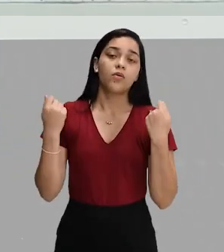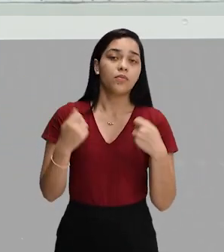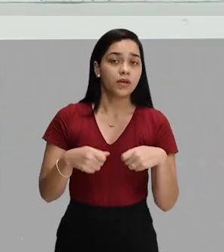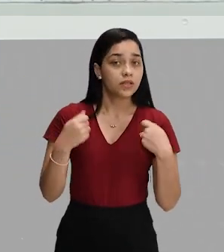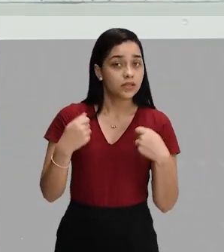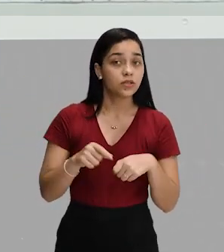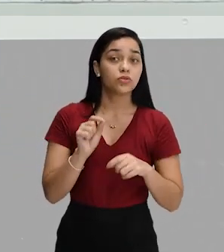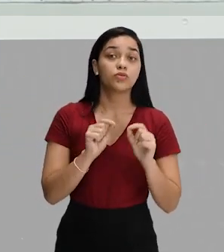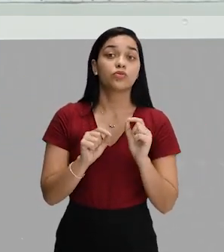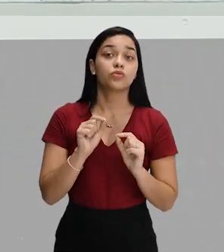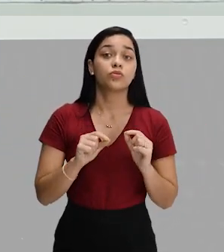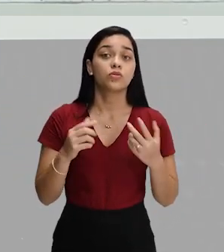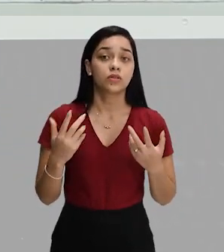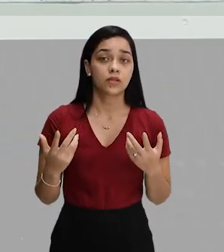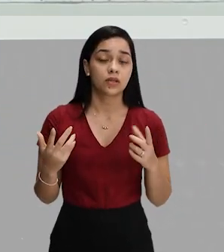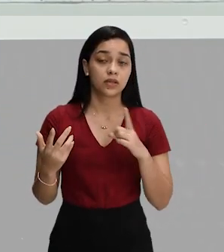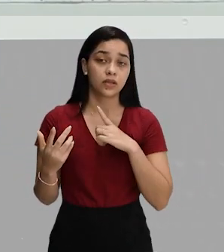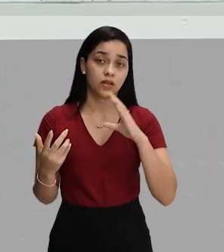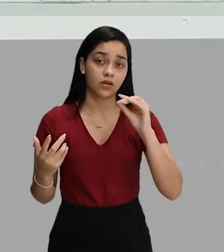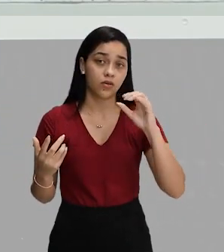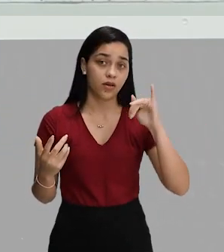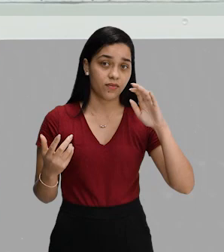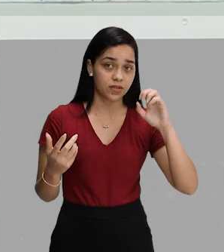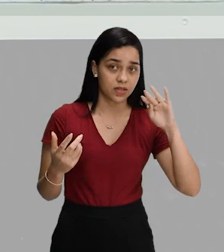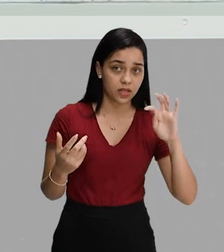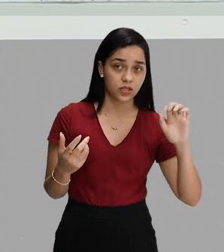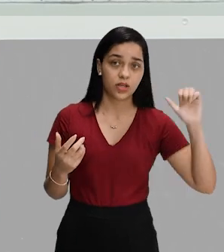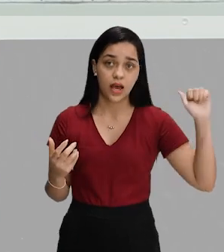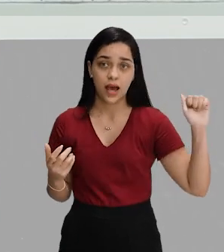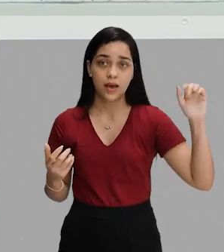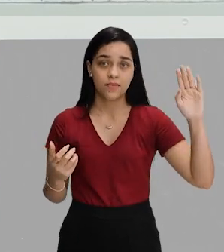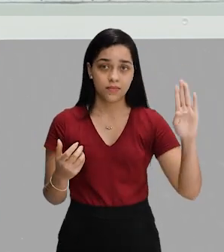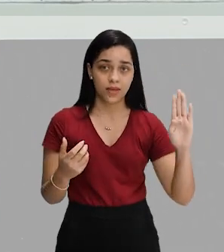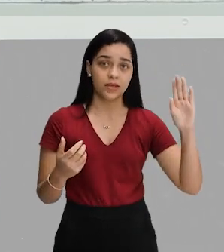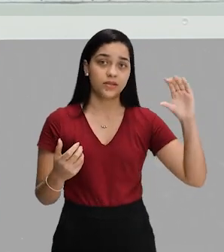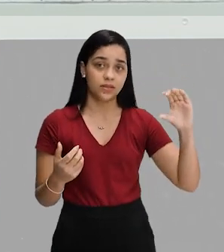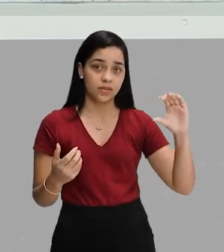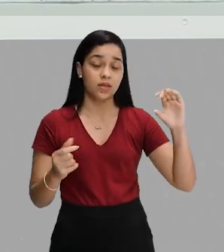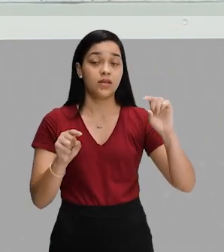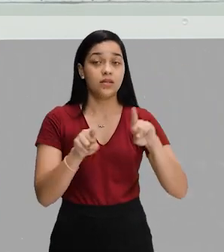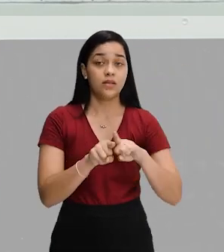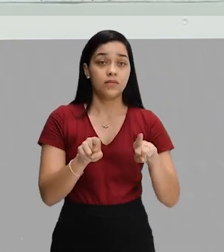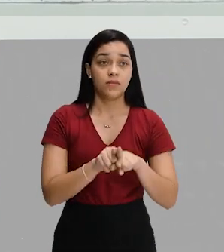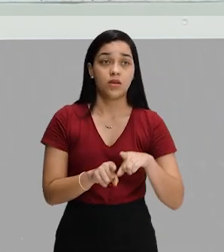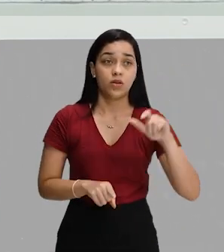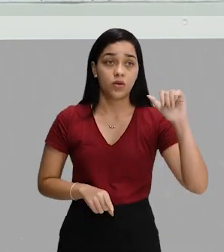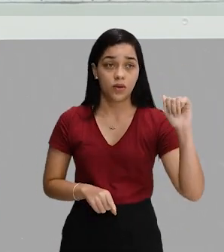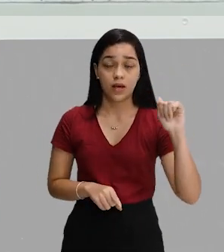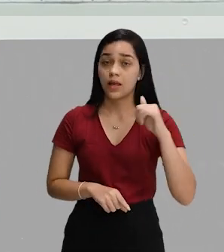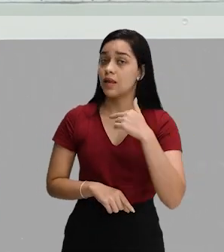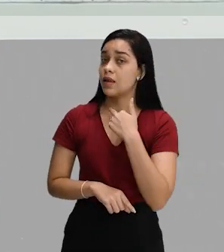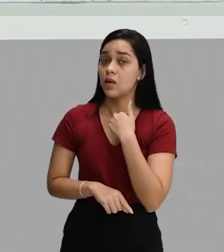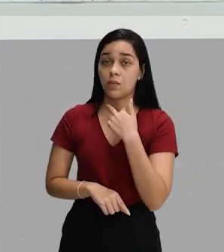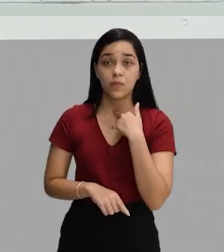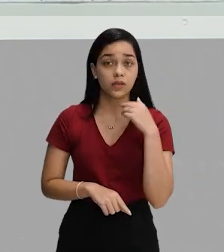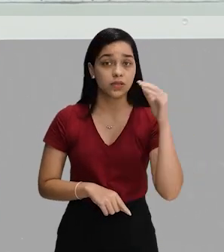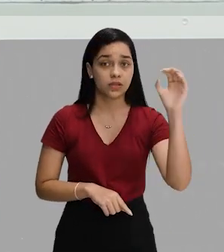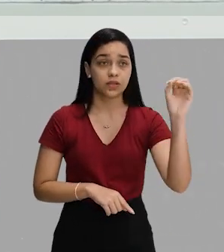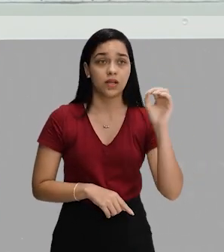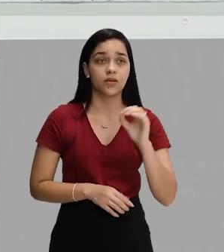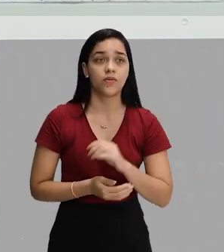preciso do coeficiente A, B e C, e esse A não pode ser